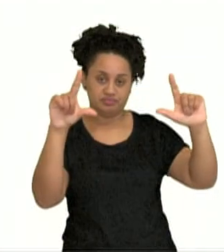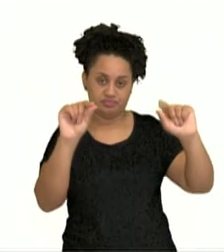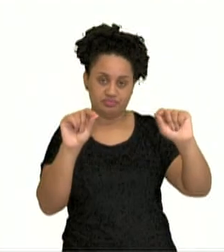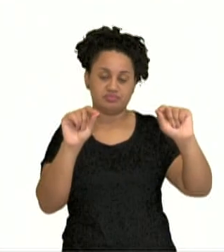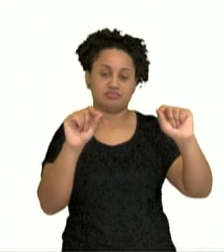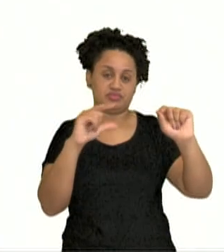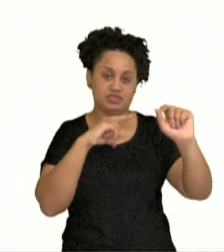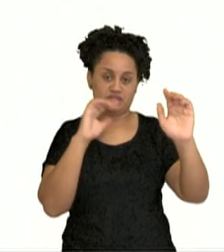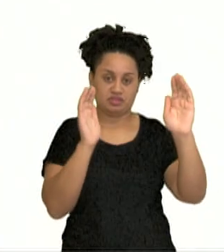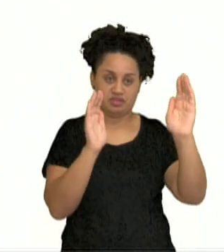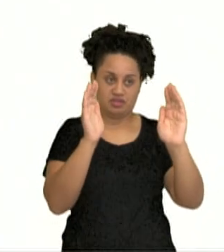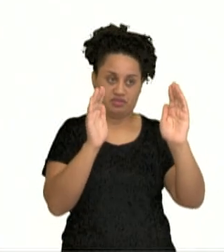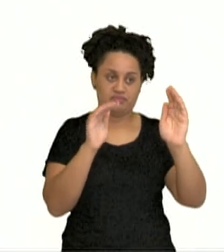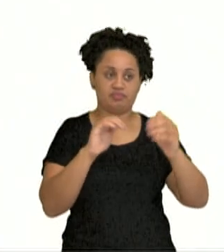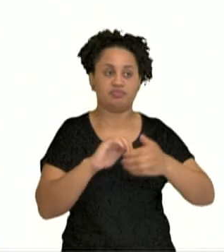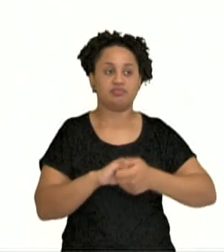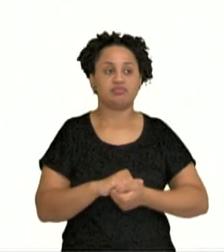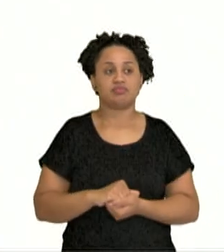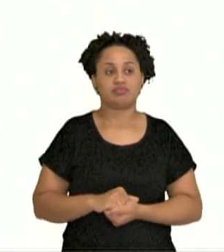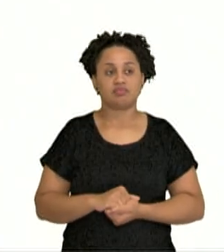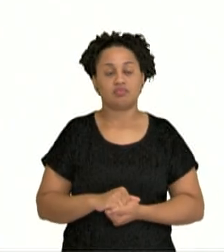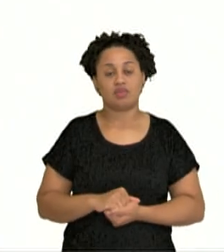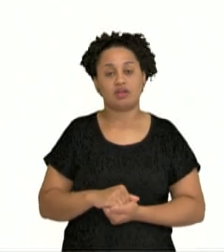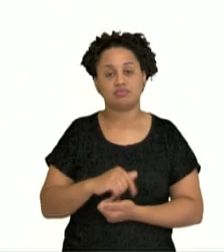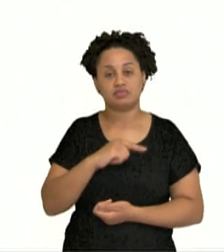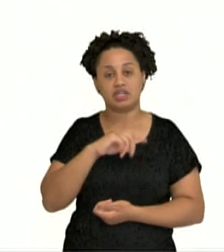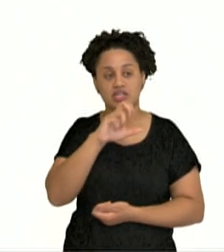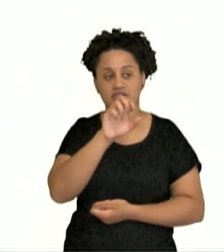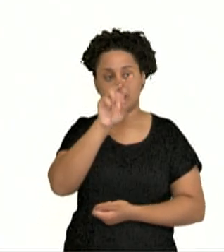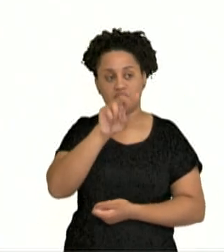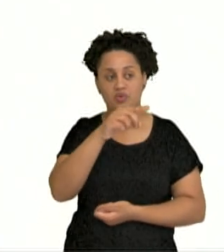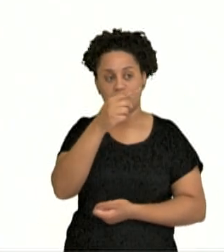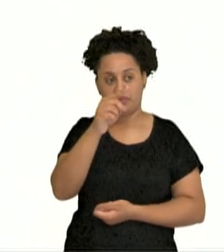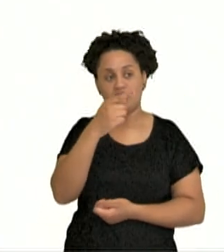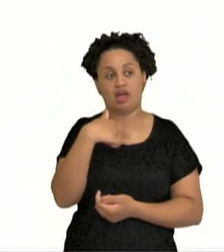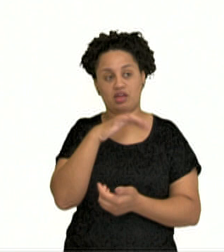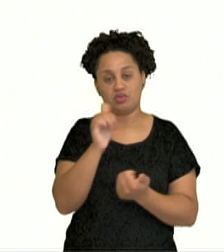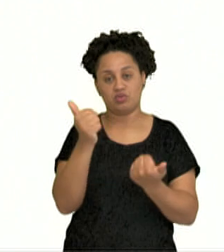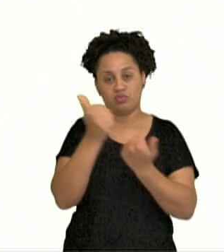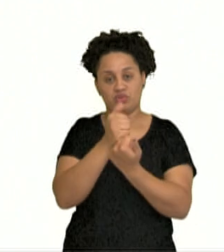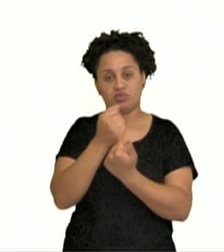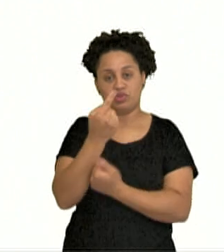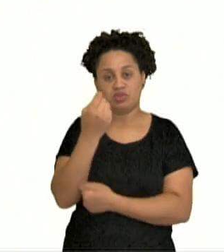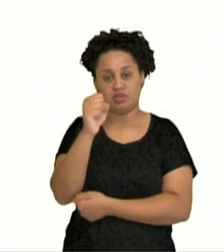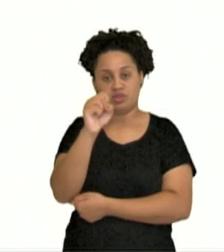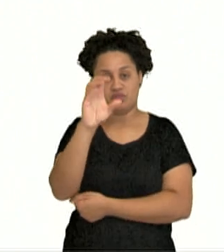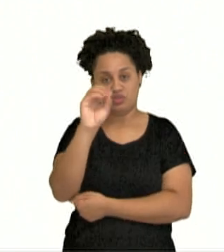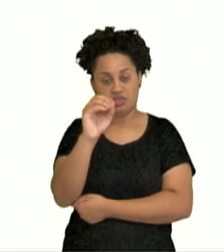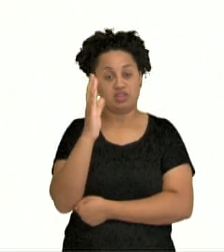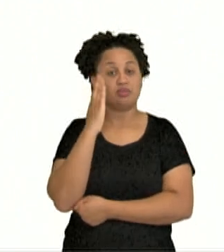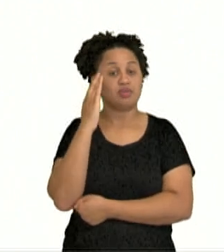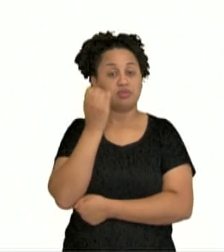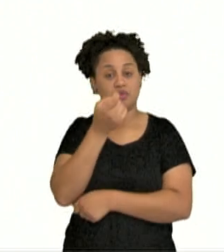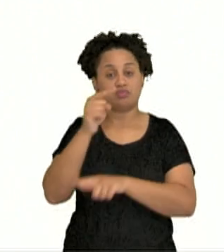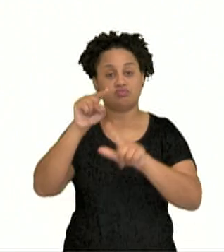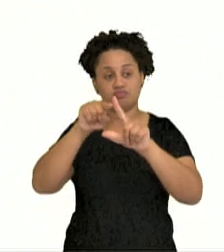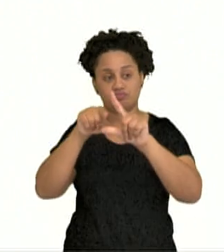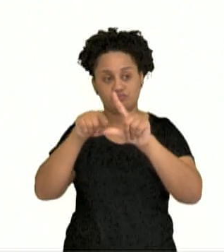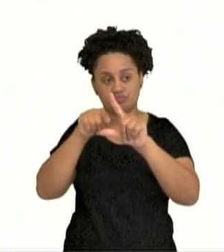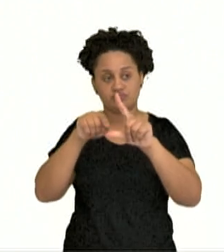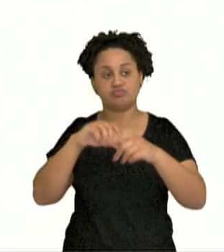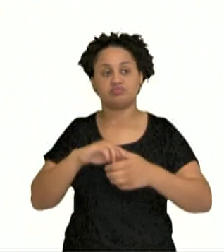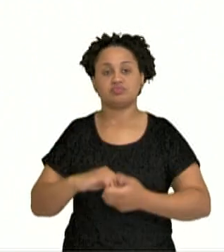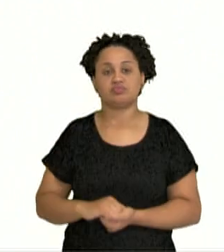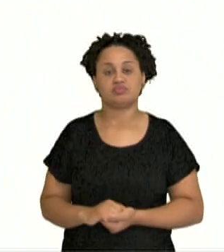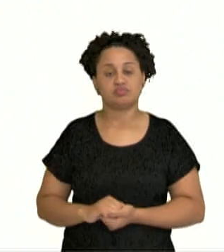A está 5π sobre 6, no lugar do π a gente substitui por 180 para calcular esse ângulo em graus. E esse ângulo